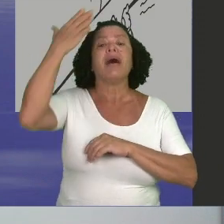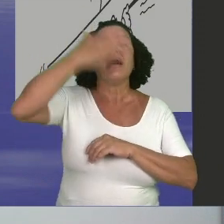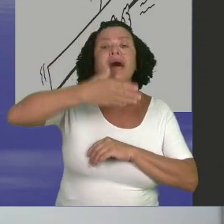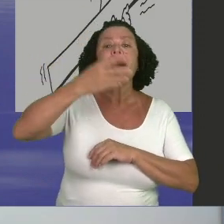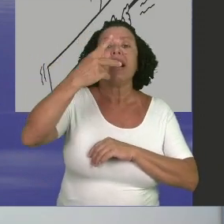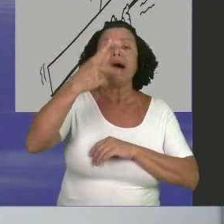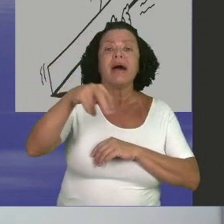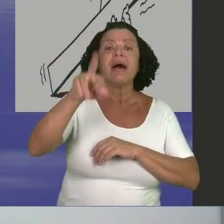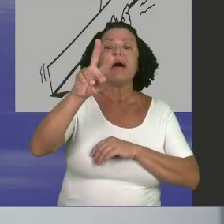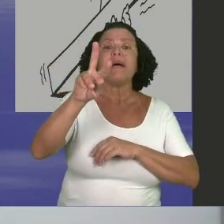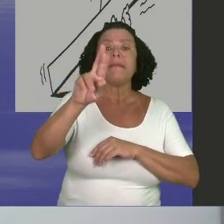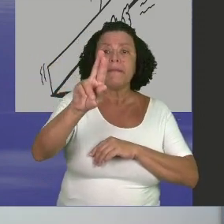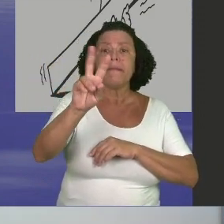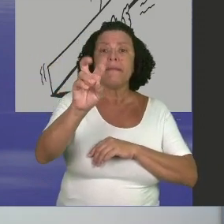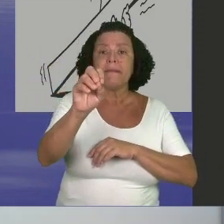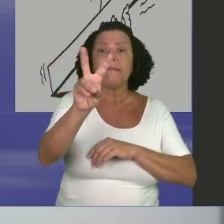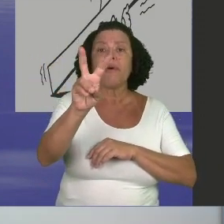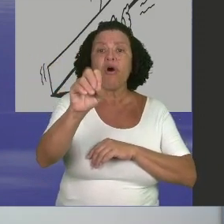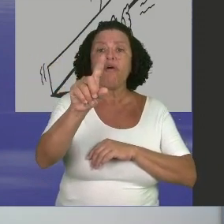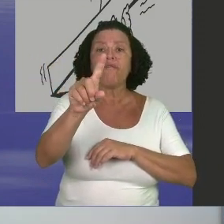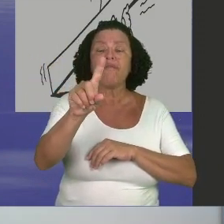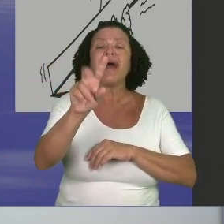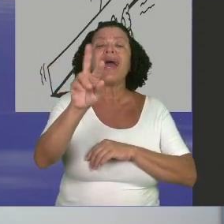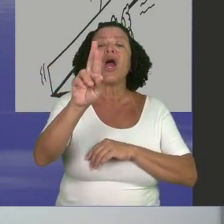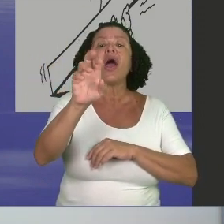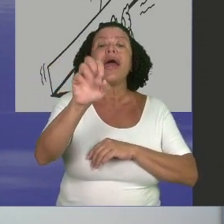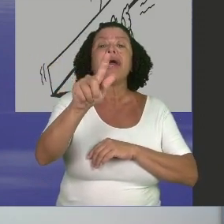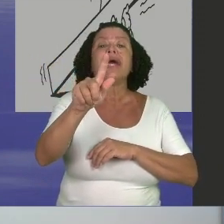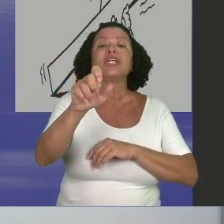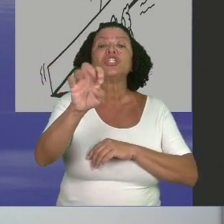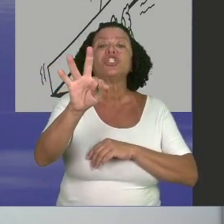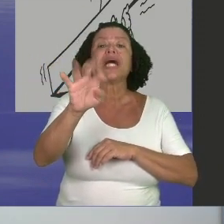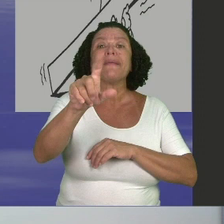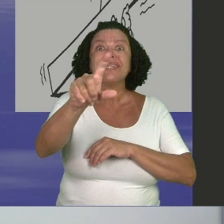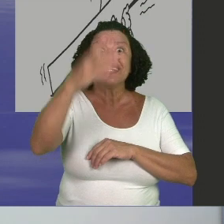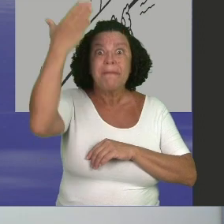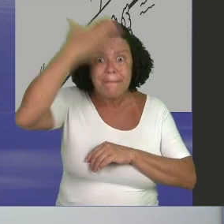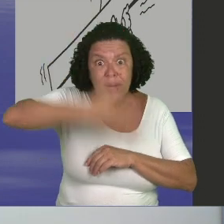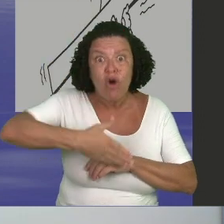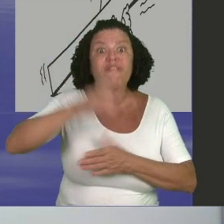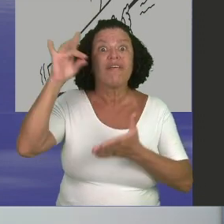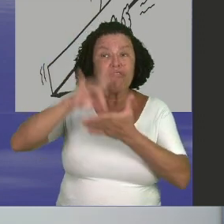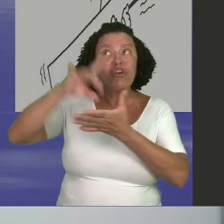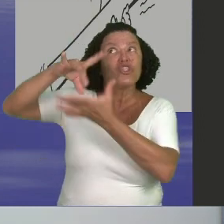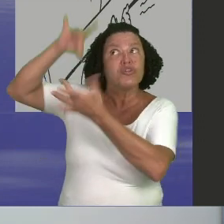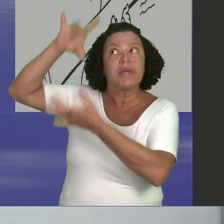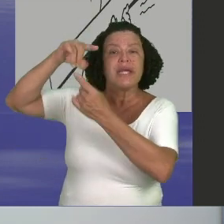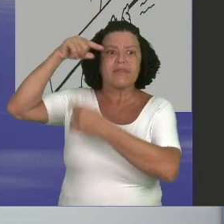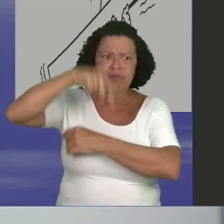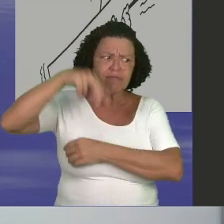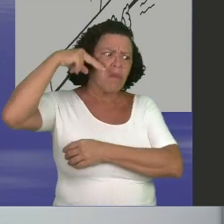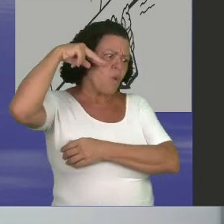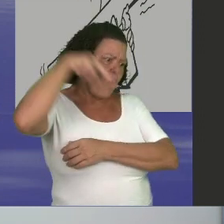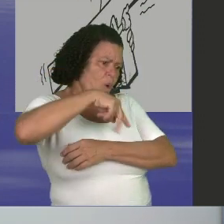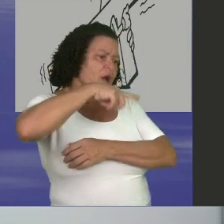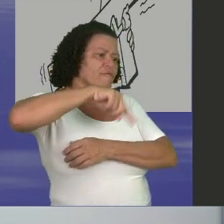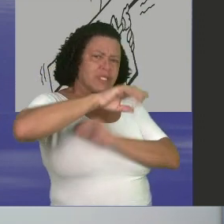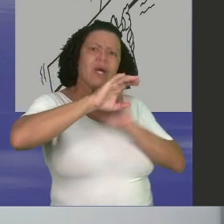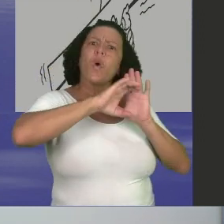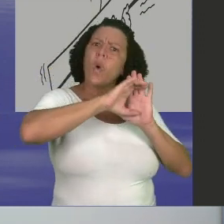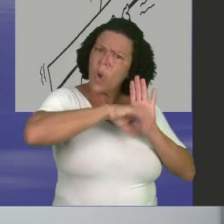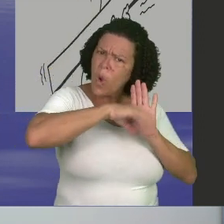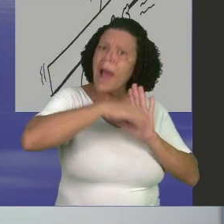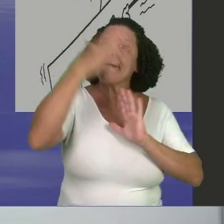resgate escolhido por nós espíritos para provarmos que de fato aprendemos o conceito,